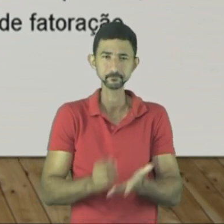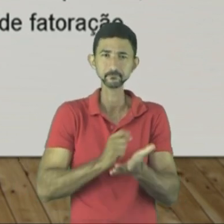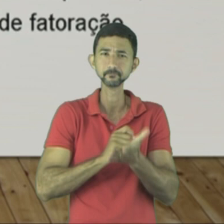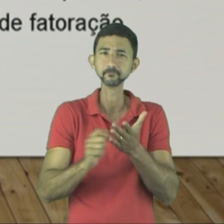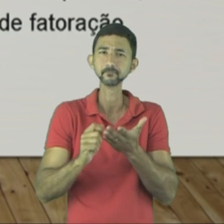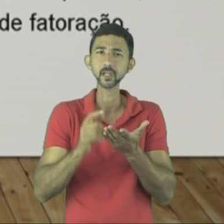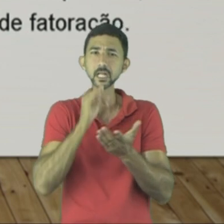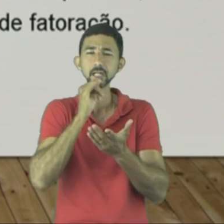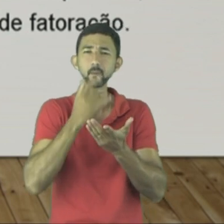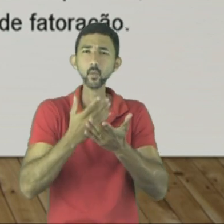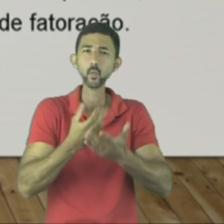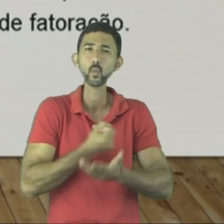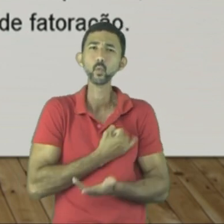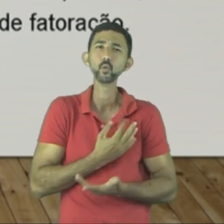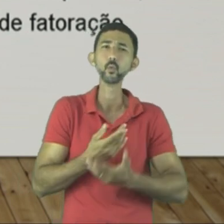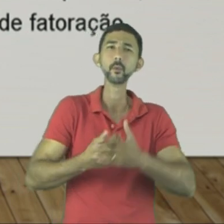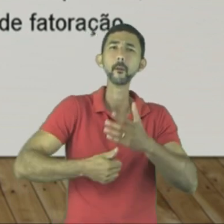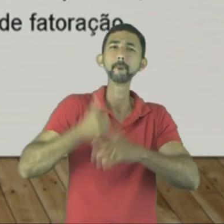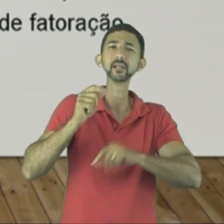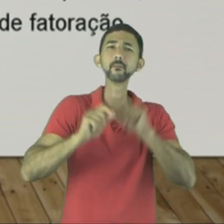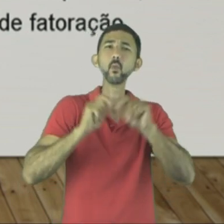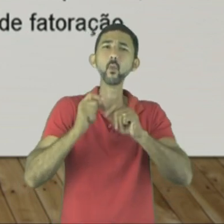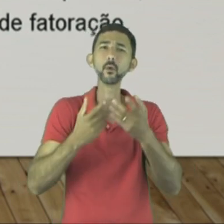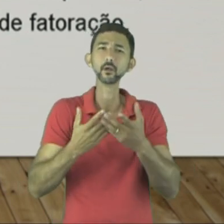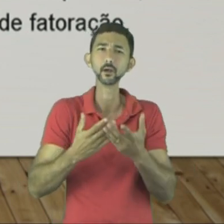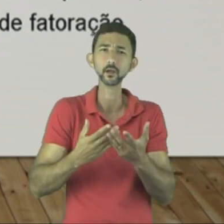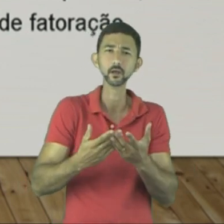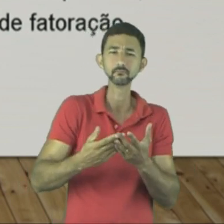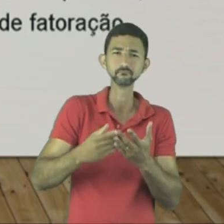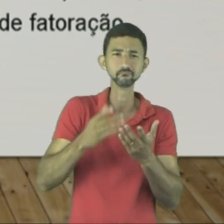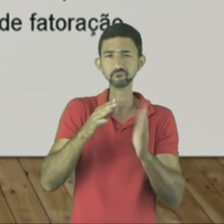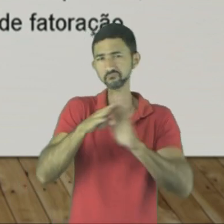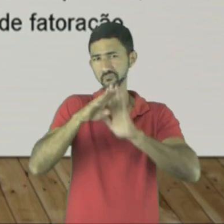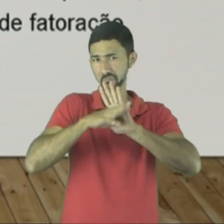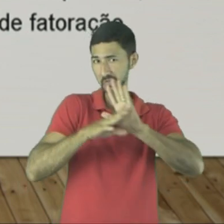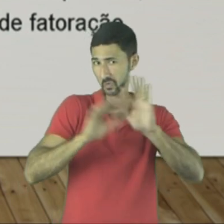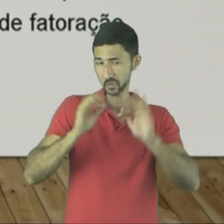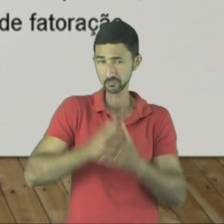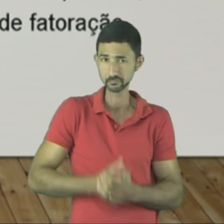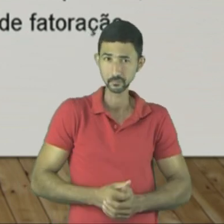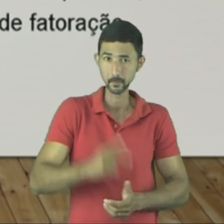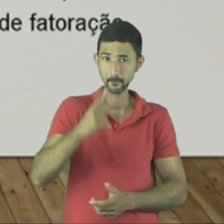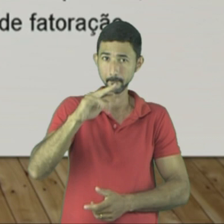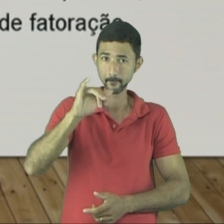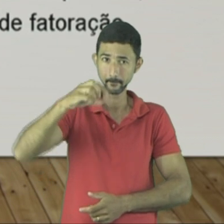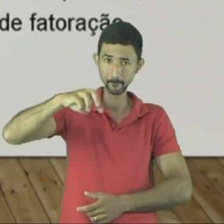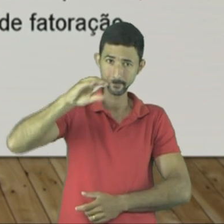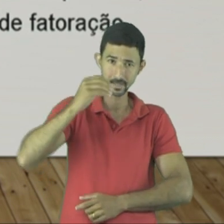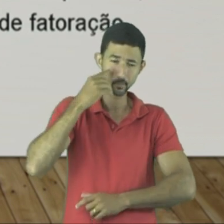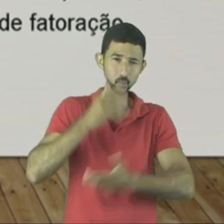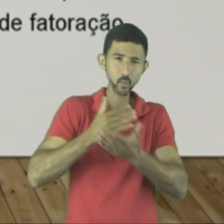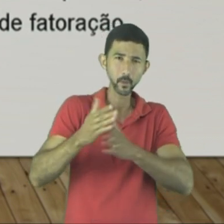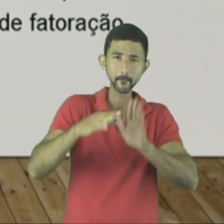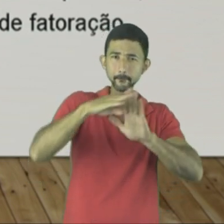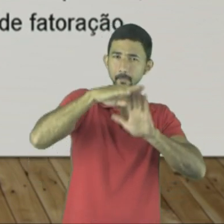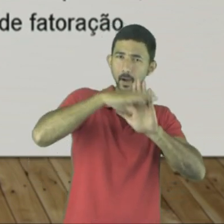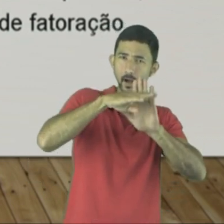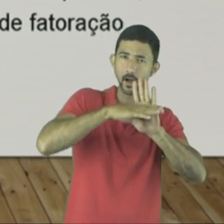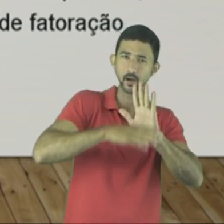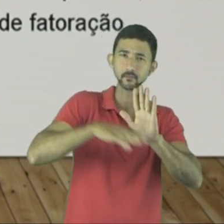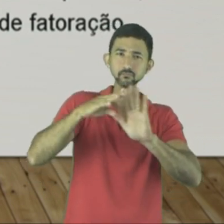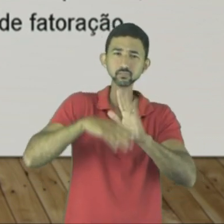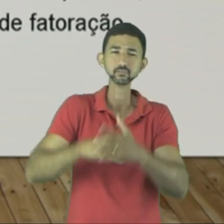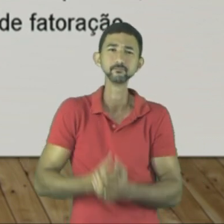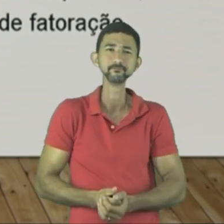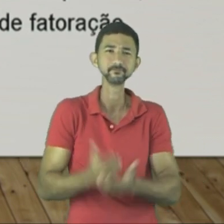o número como produto de números primos ou fatores primos, que é a mesma coisa, utilizamos um processo de